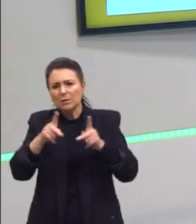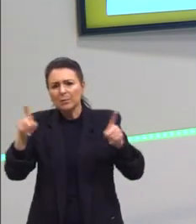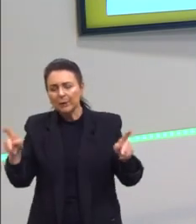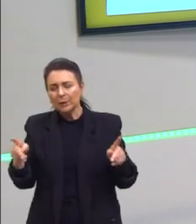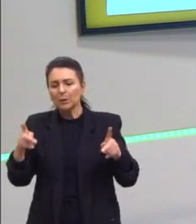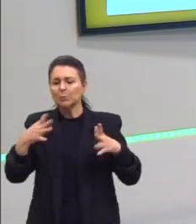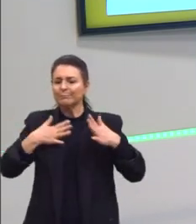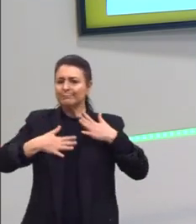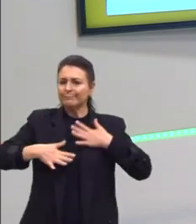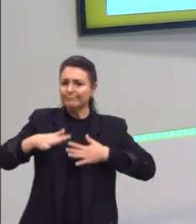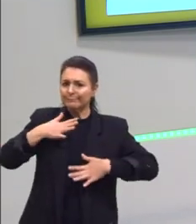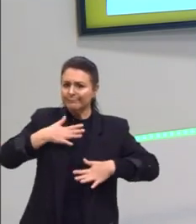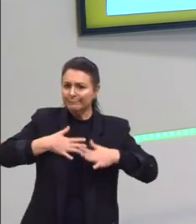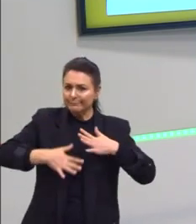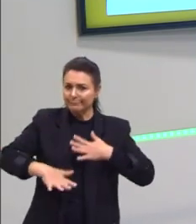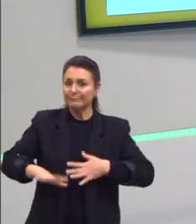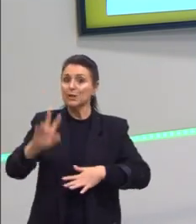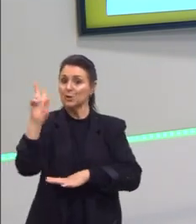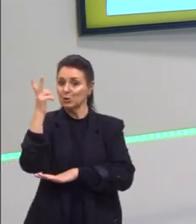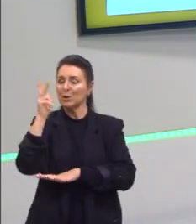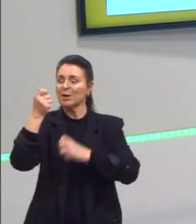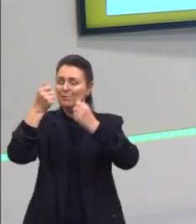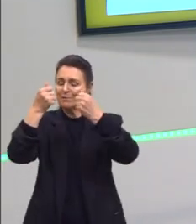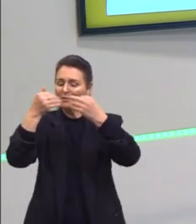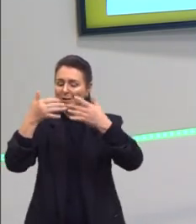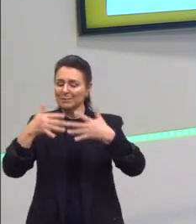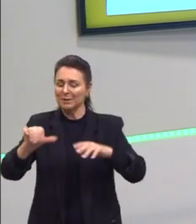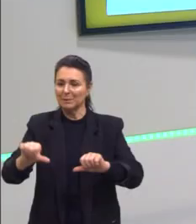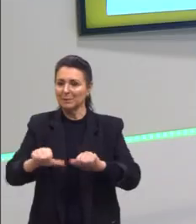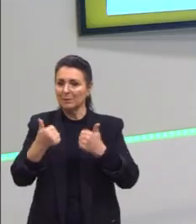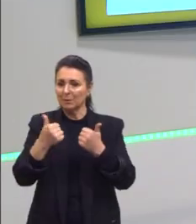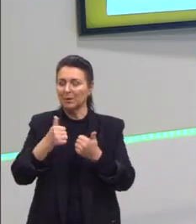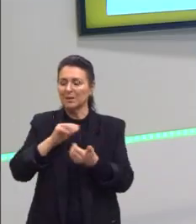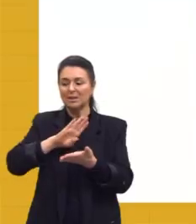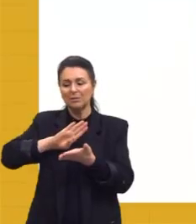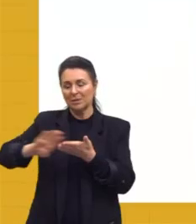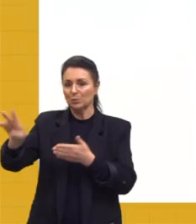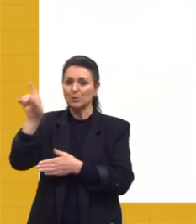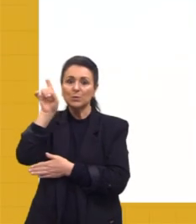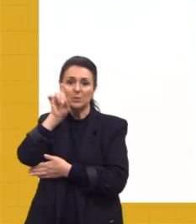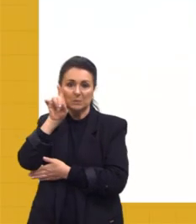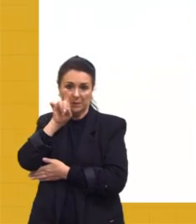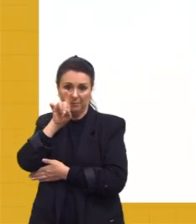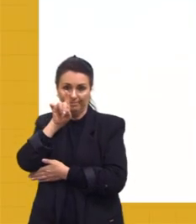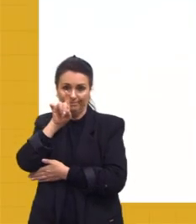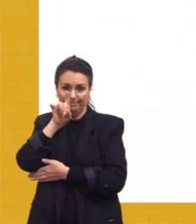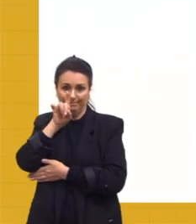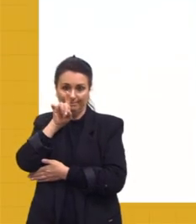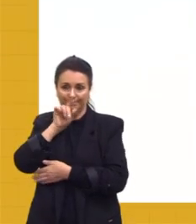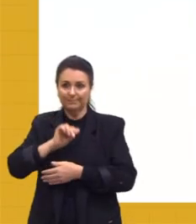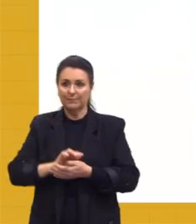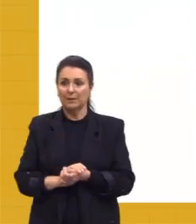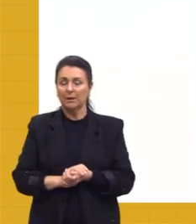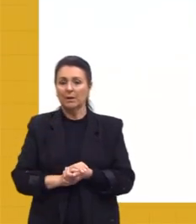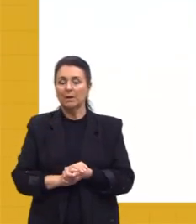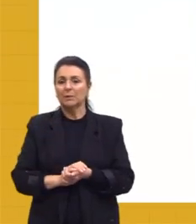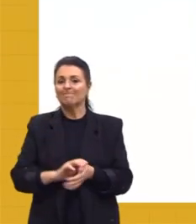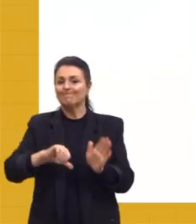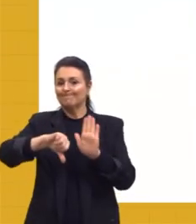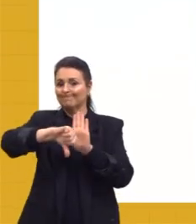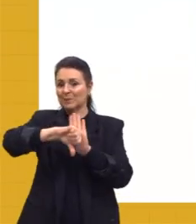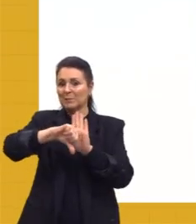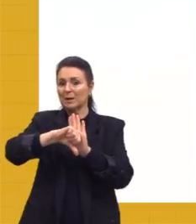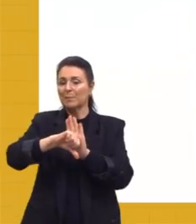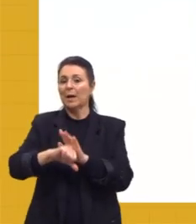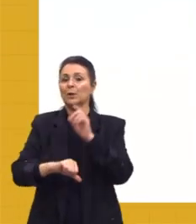que entra a parte de história né E se acaba se retirando os Estados Unidos do Vietnã tá crise dos